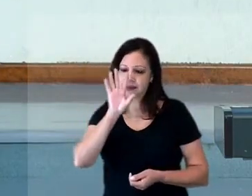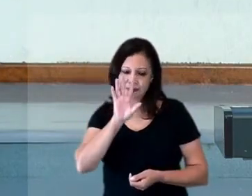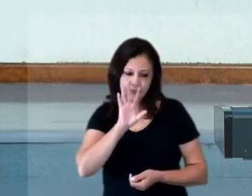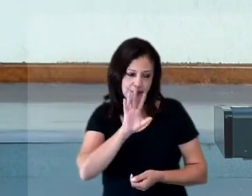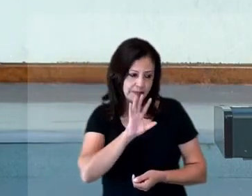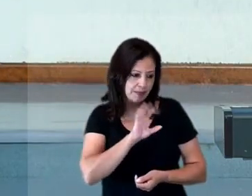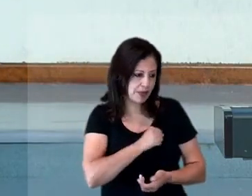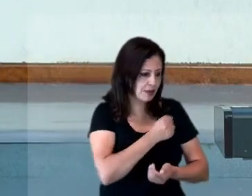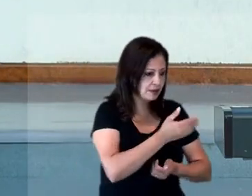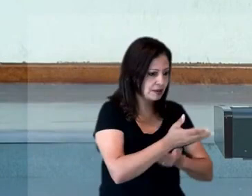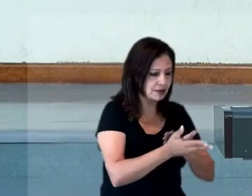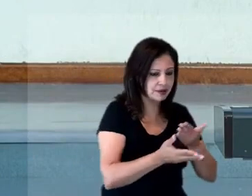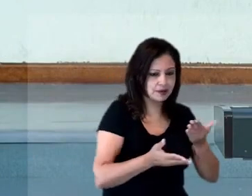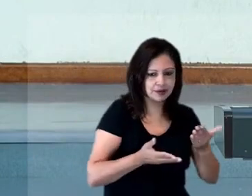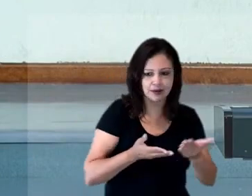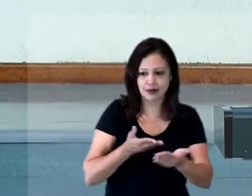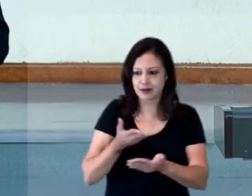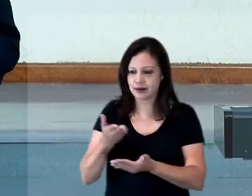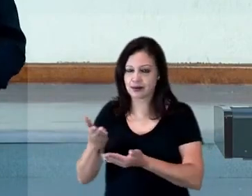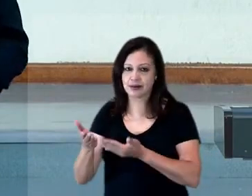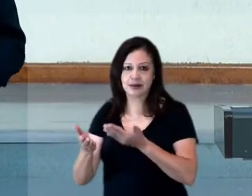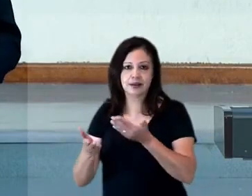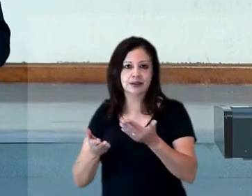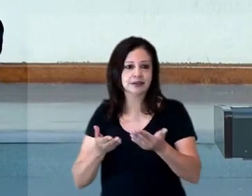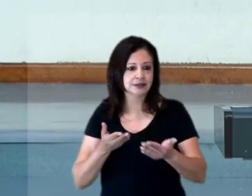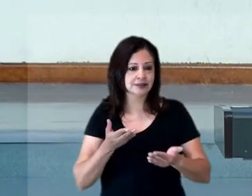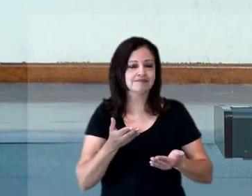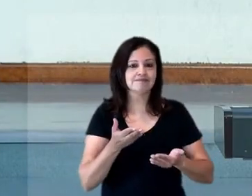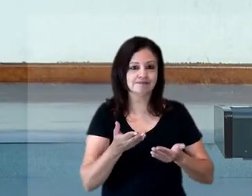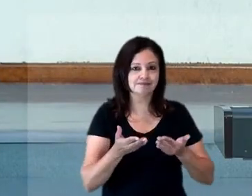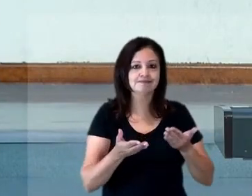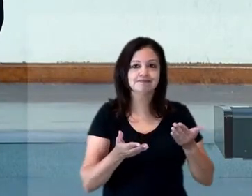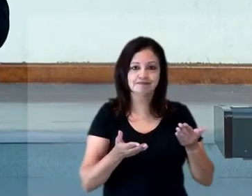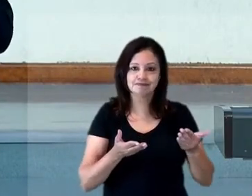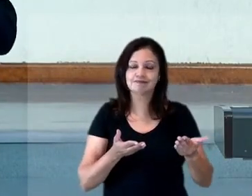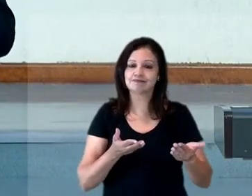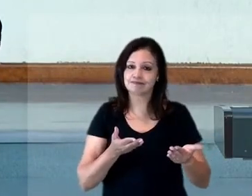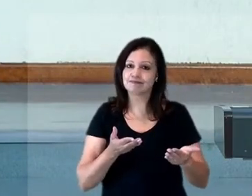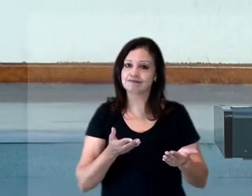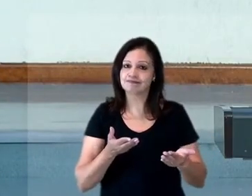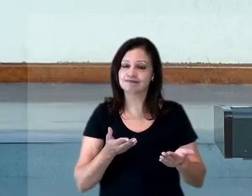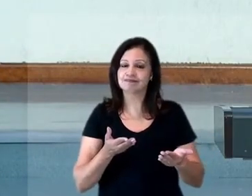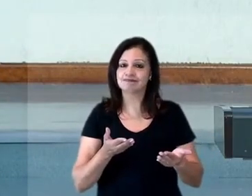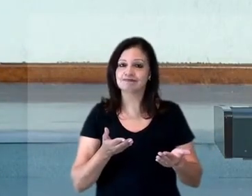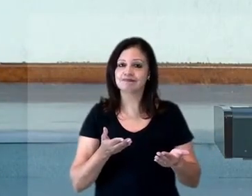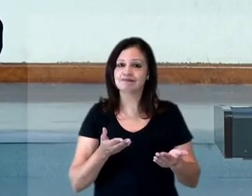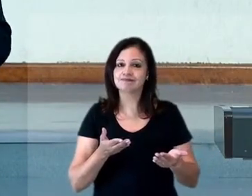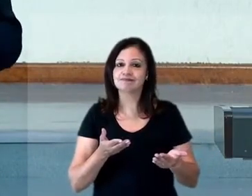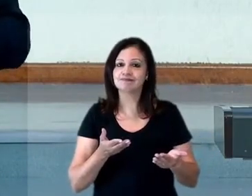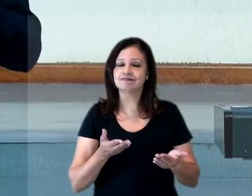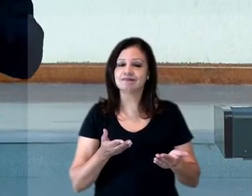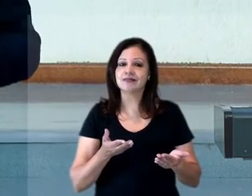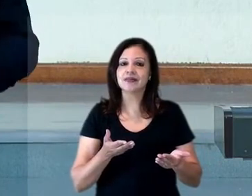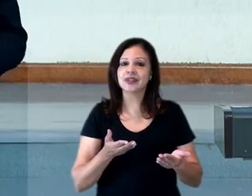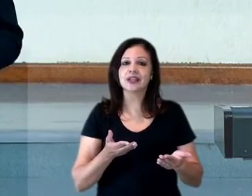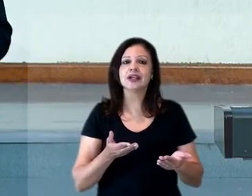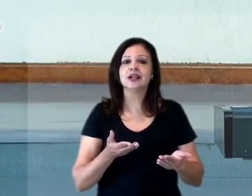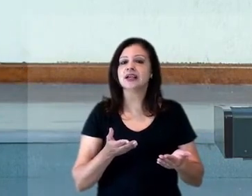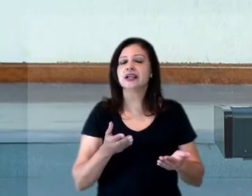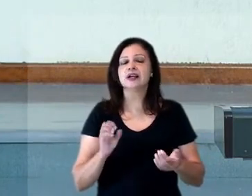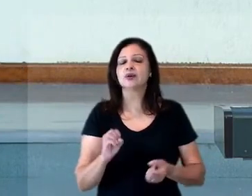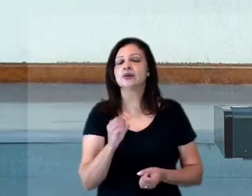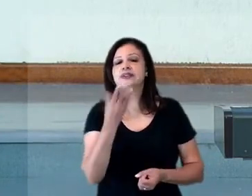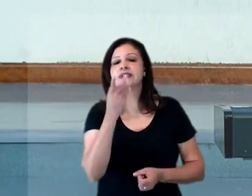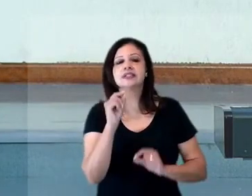aos outros, nós, então, não daremos mais abertura para que o inimigo traga dúvida em